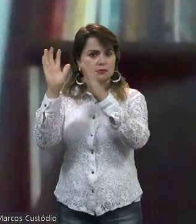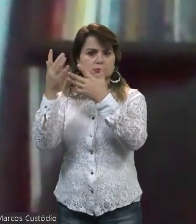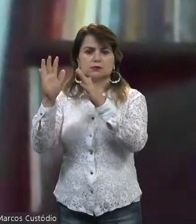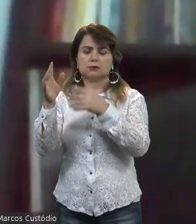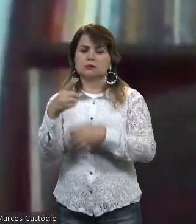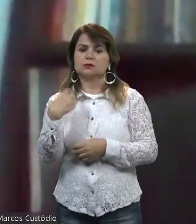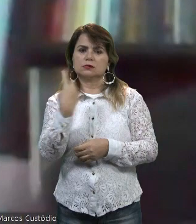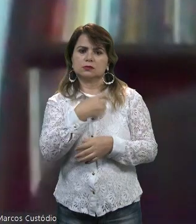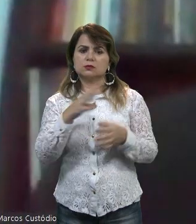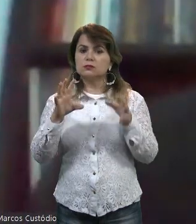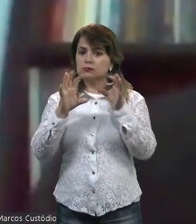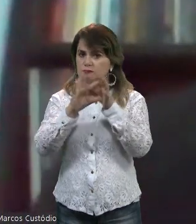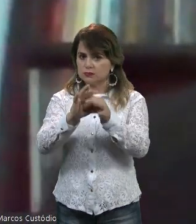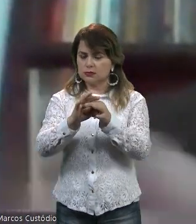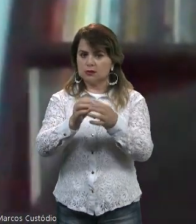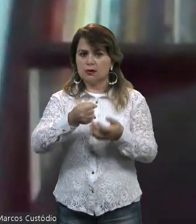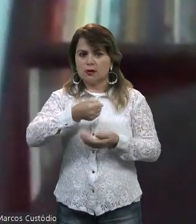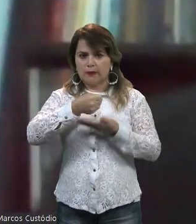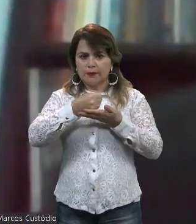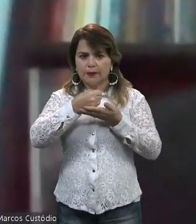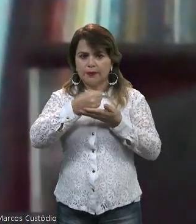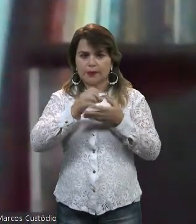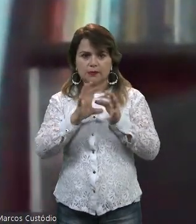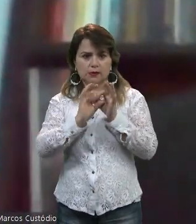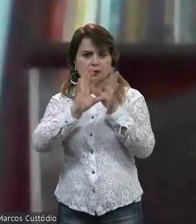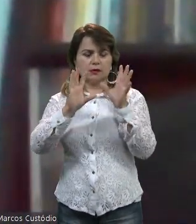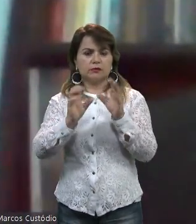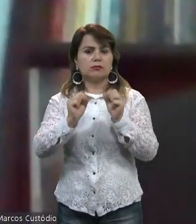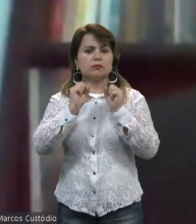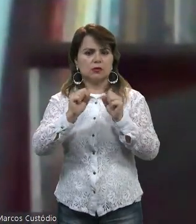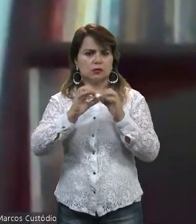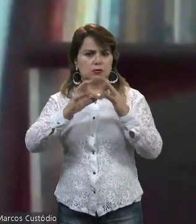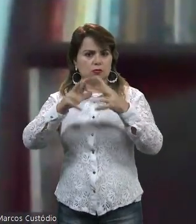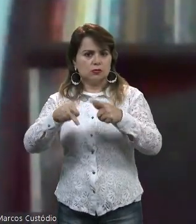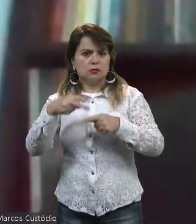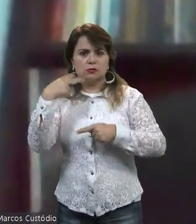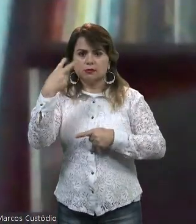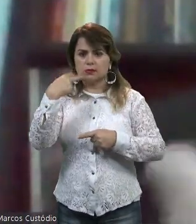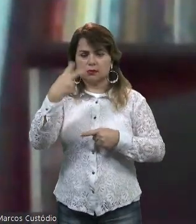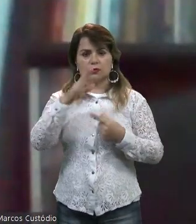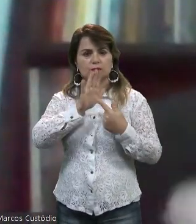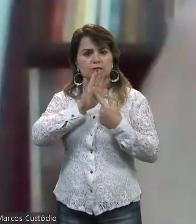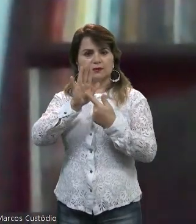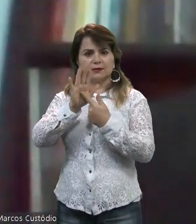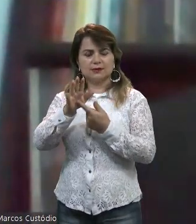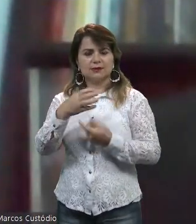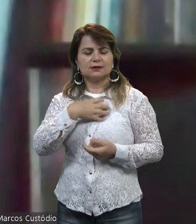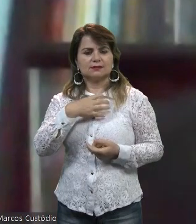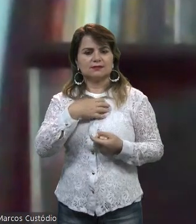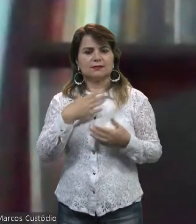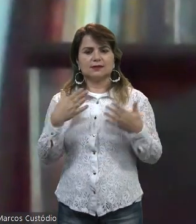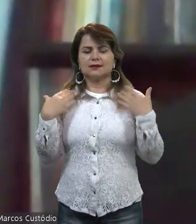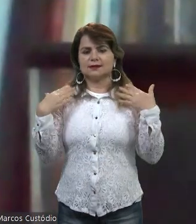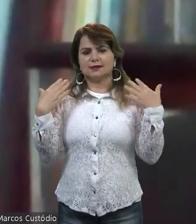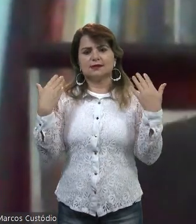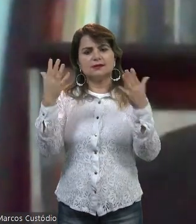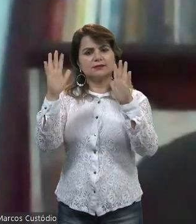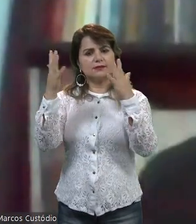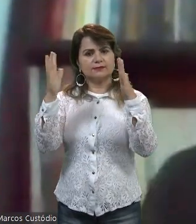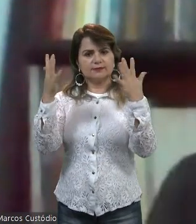para que a gente, abrindo os microfones, pelo menos por alguns segundos, manifeste a nossa alegria da alma numa salva de